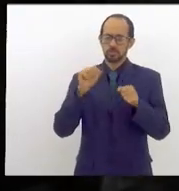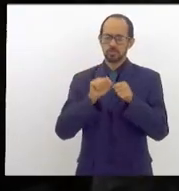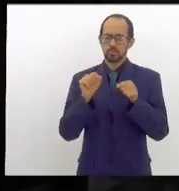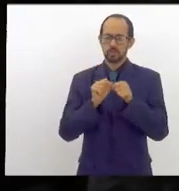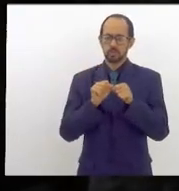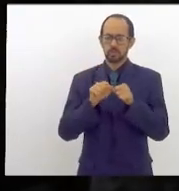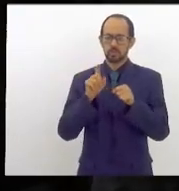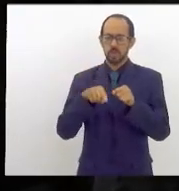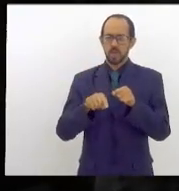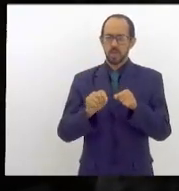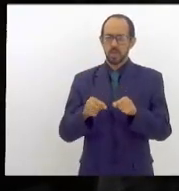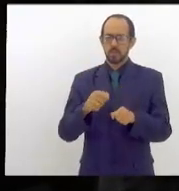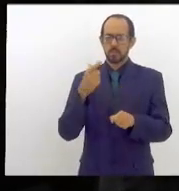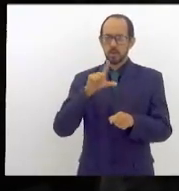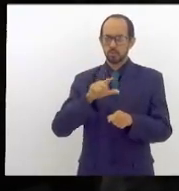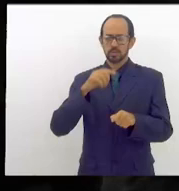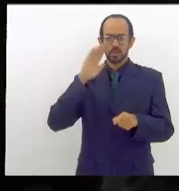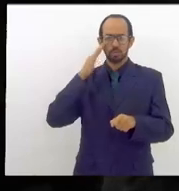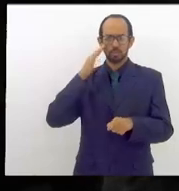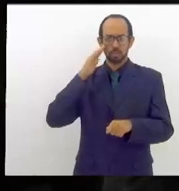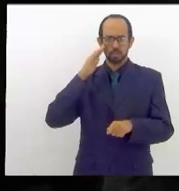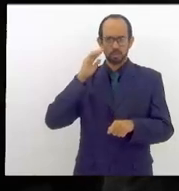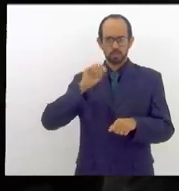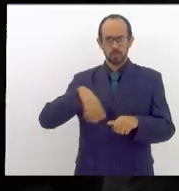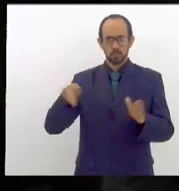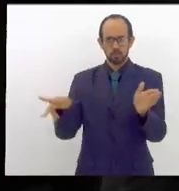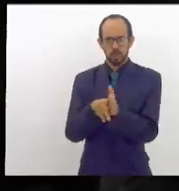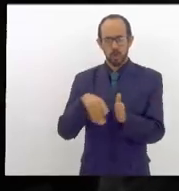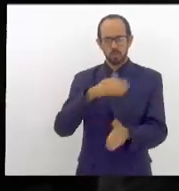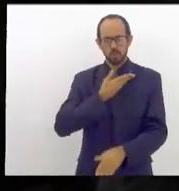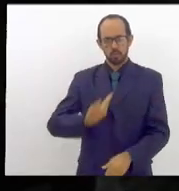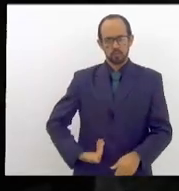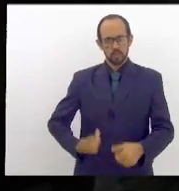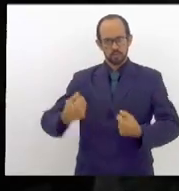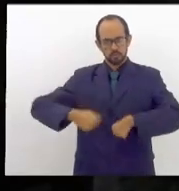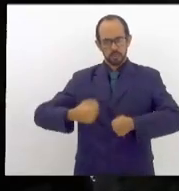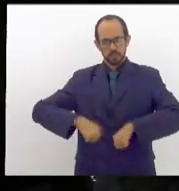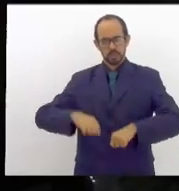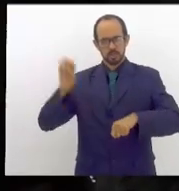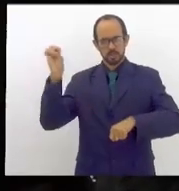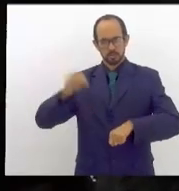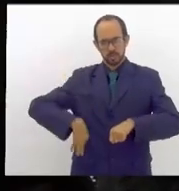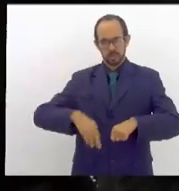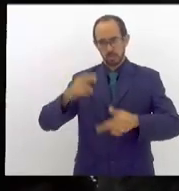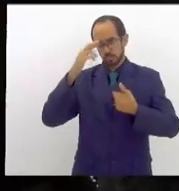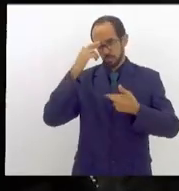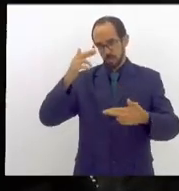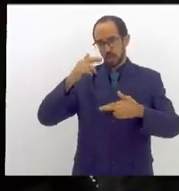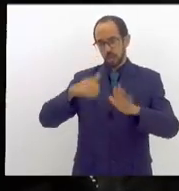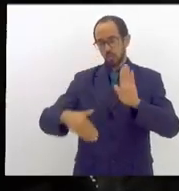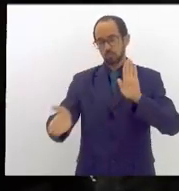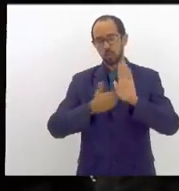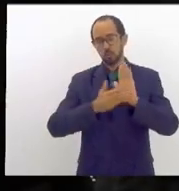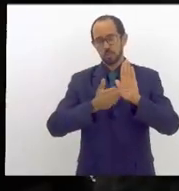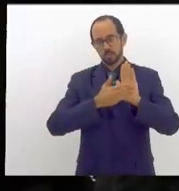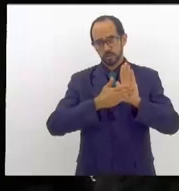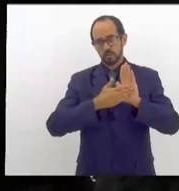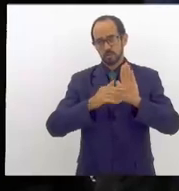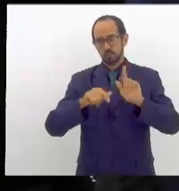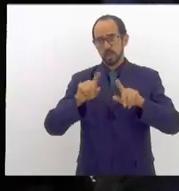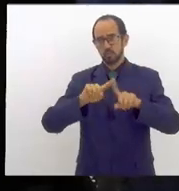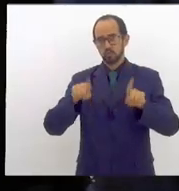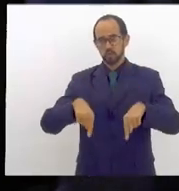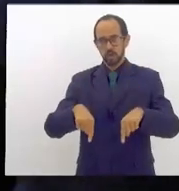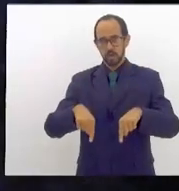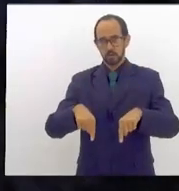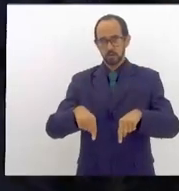a gente chegue a compreensão do próprio governo que deve sim cumprir com aquilo que prometeu para os servidores